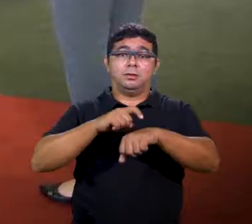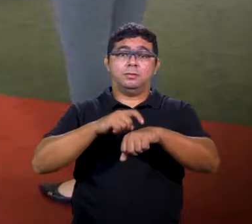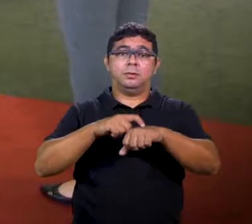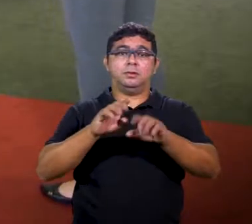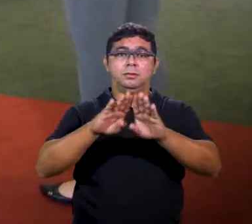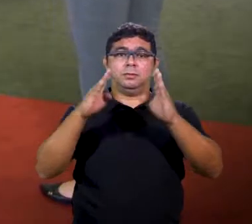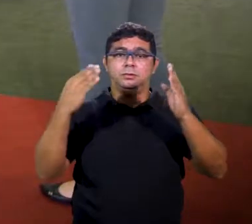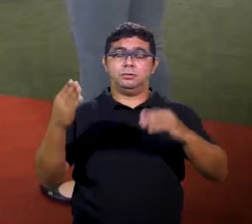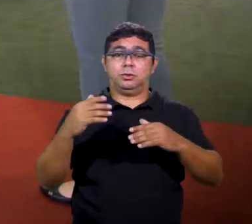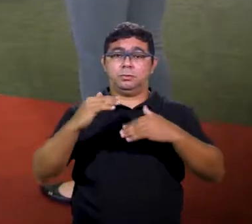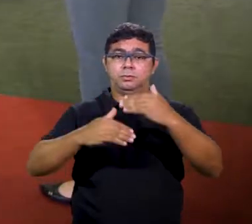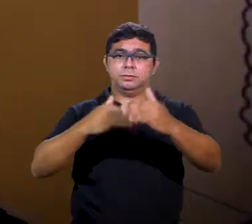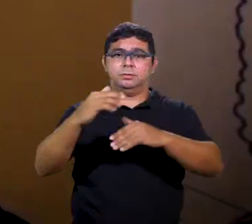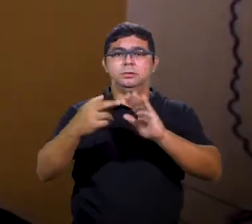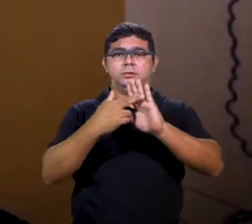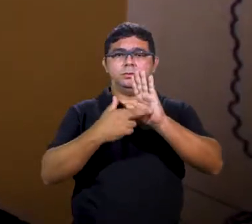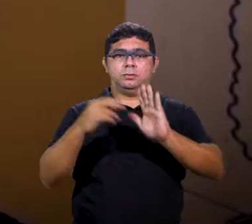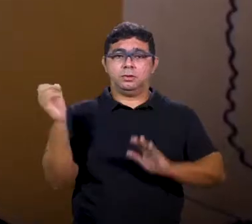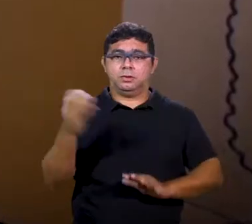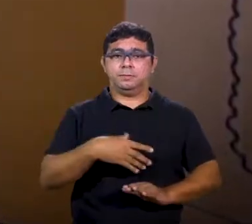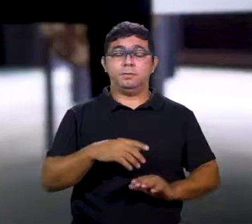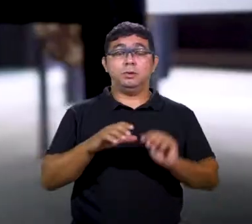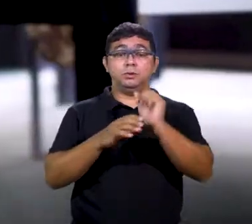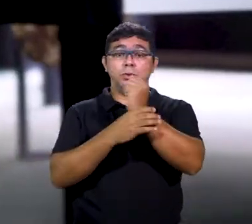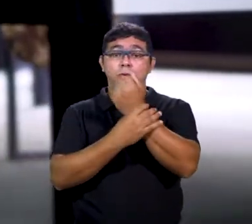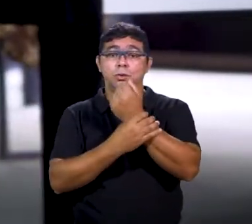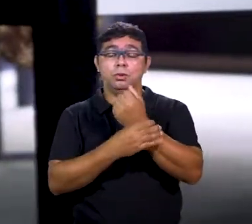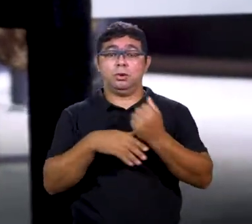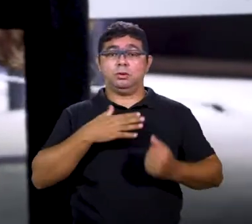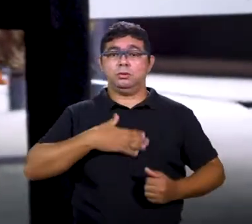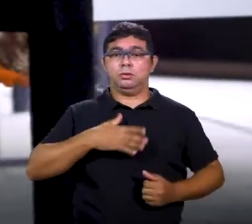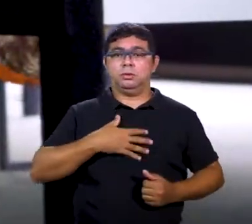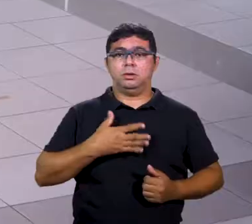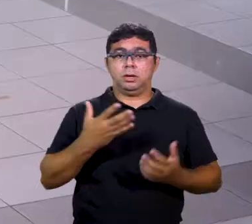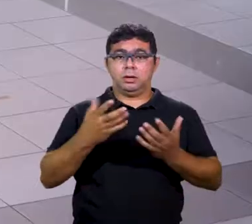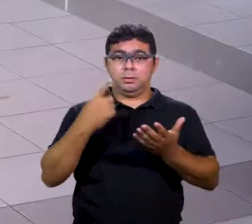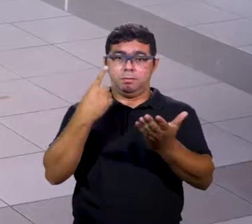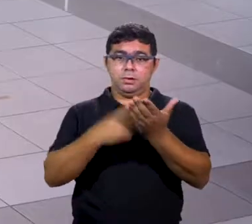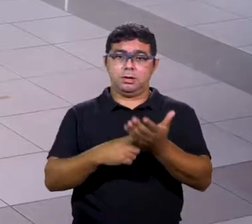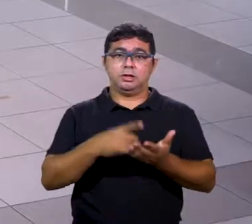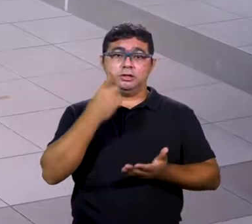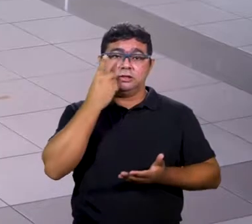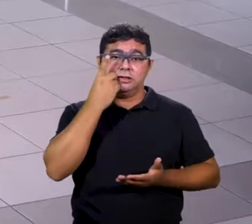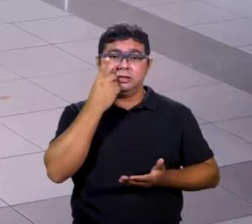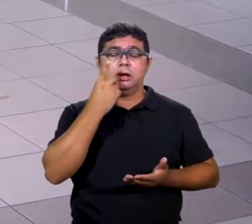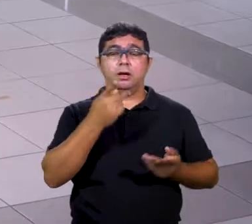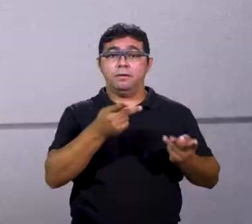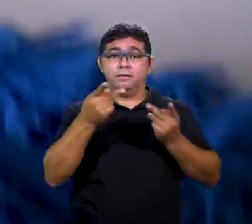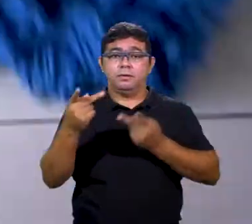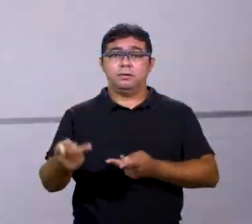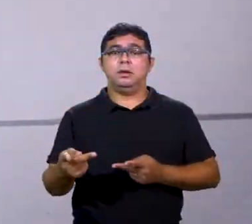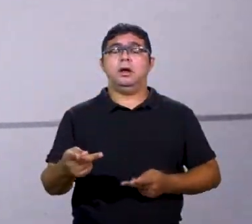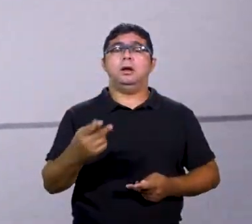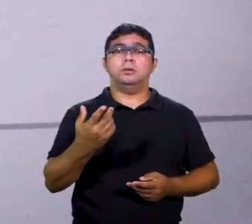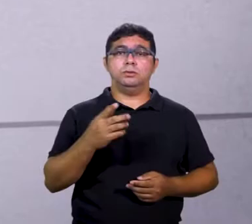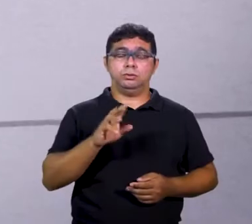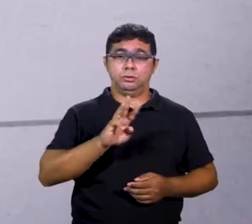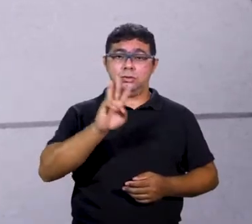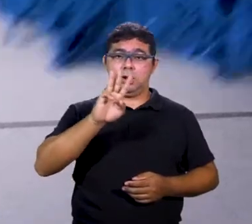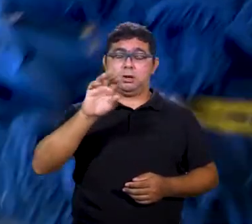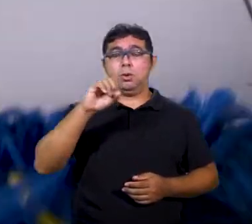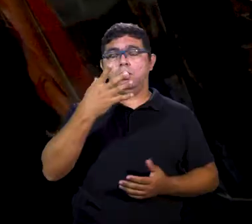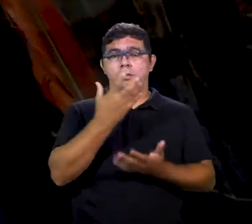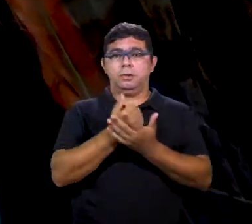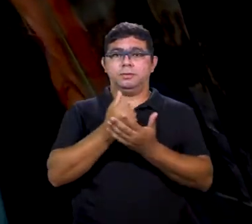Nesse momento de reabertura, desenvolvemos um protocolo de operações e, para sua maior comodidade, o agendamento